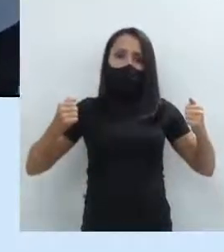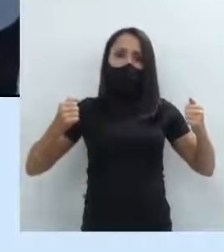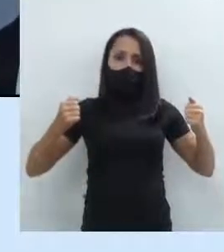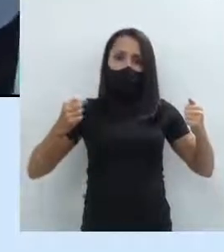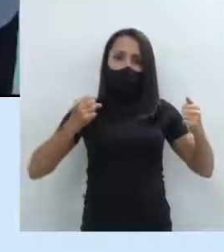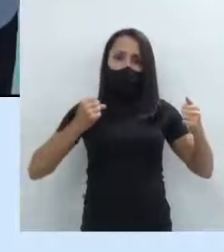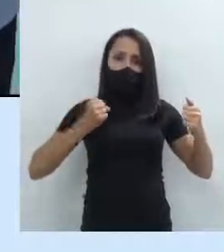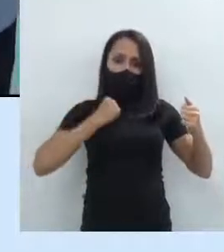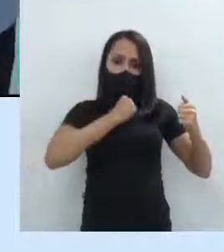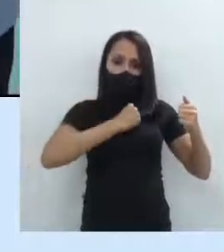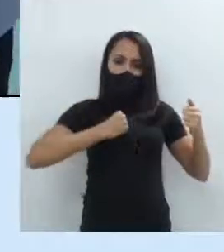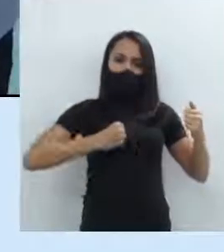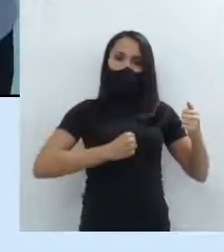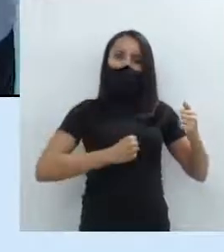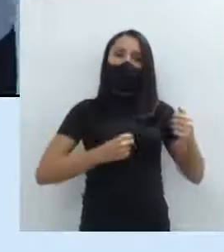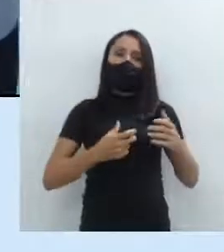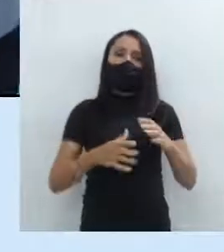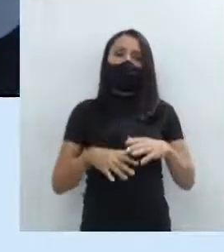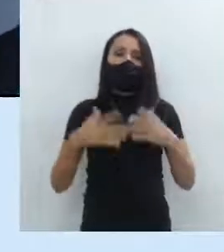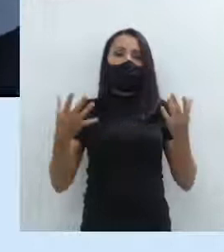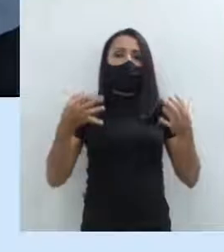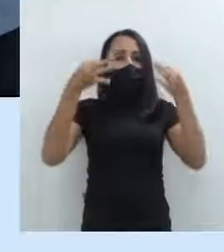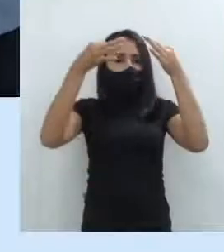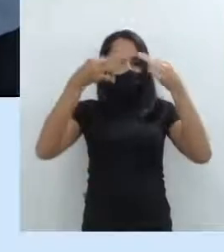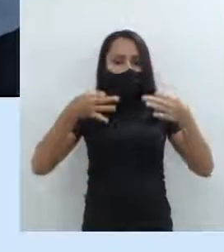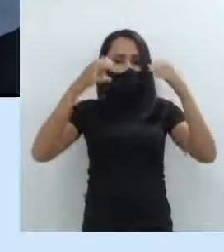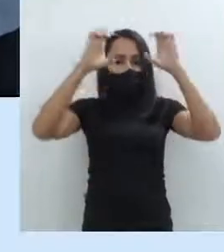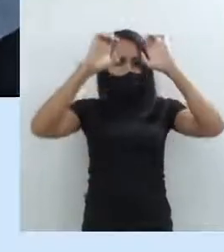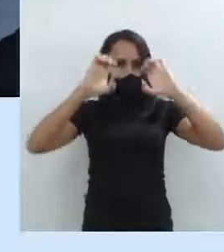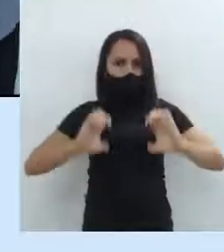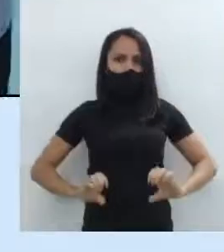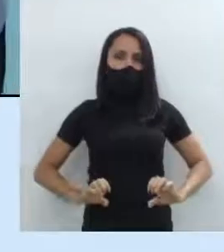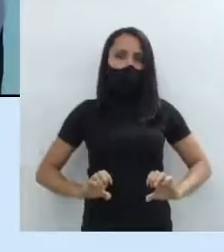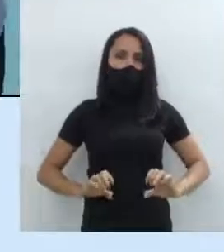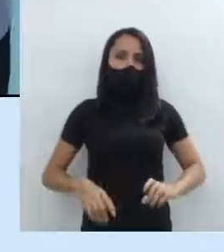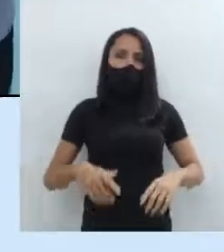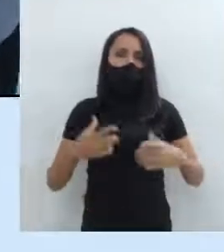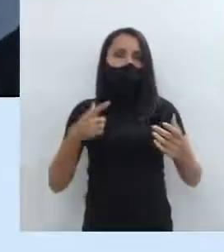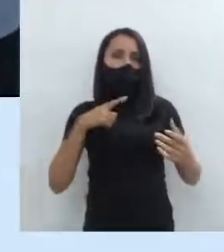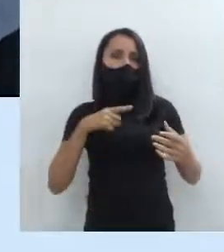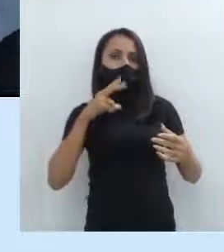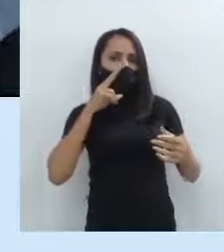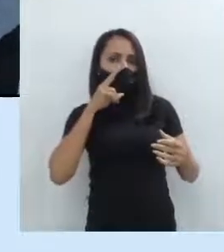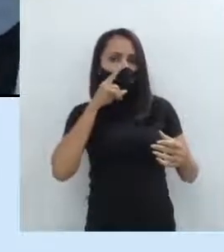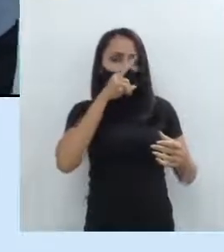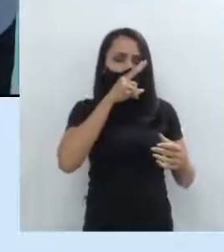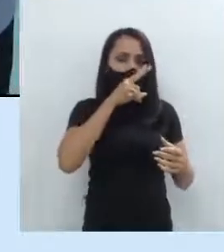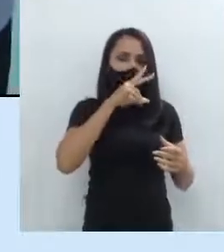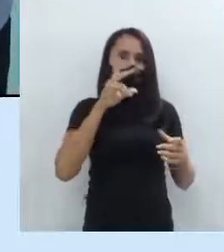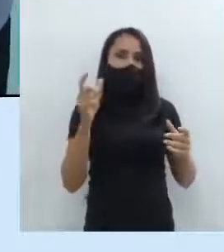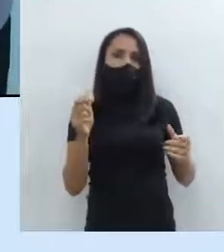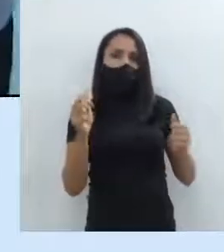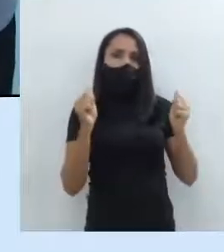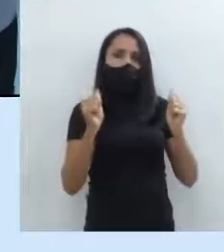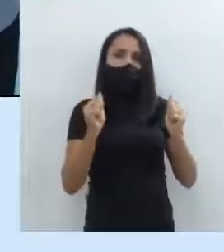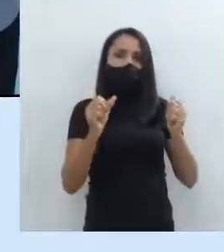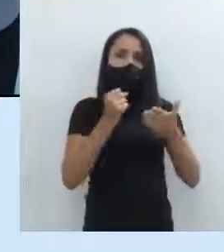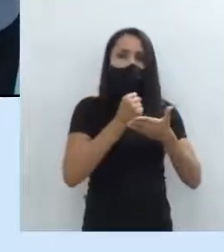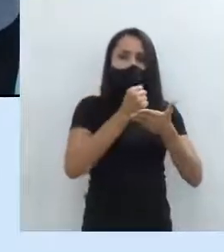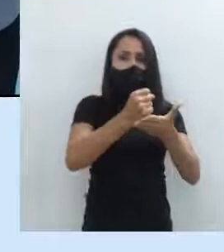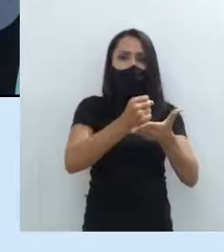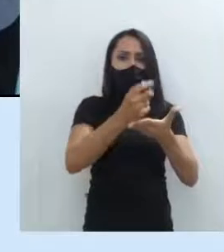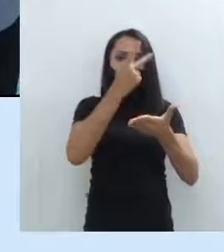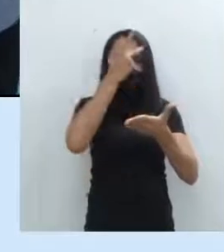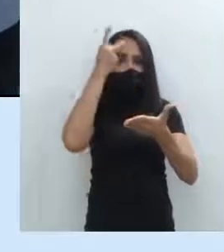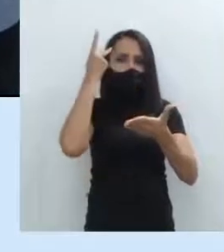homem extremamente ético, o homem assim que tem a sua força, o seu poder para ajudar as pessoas que